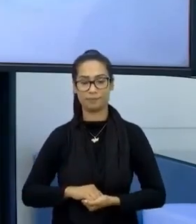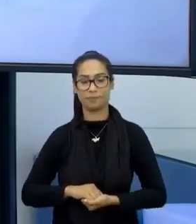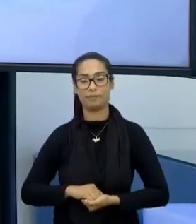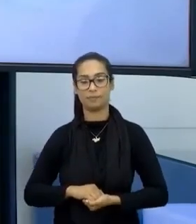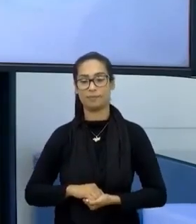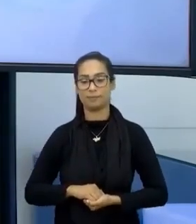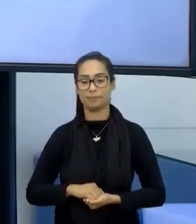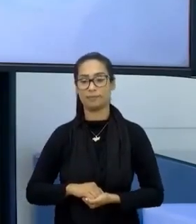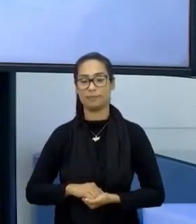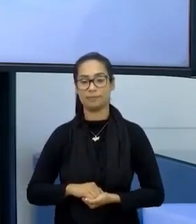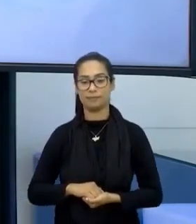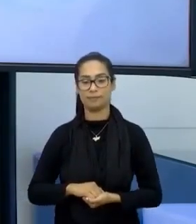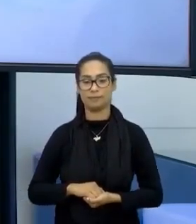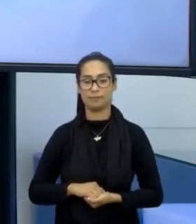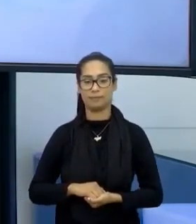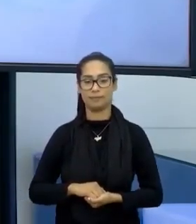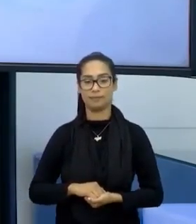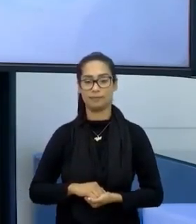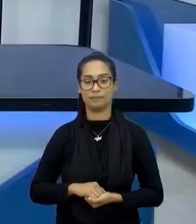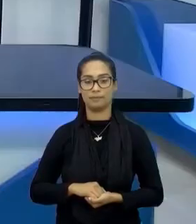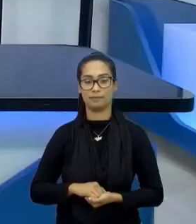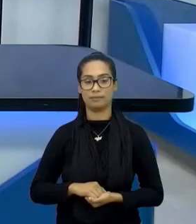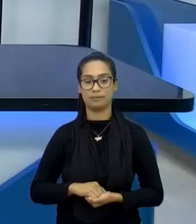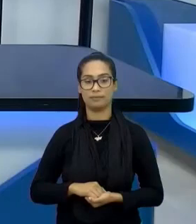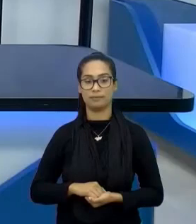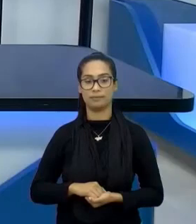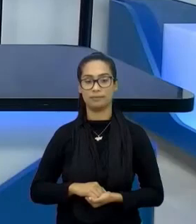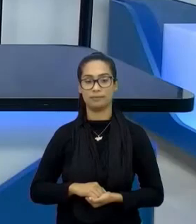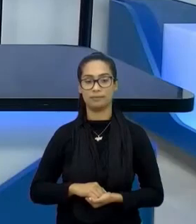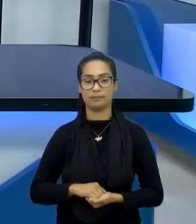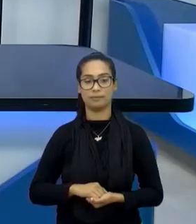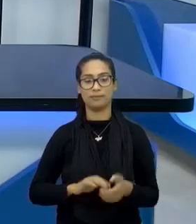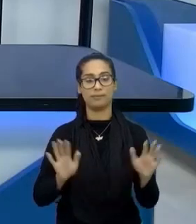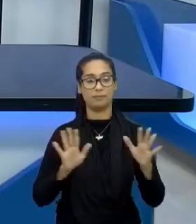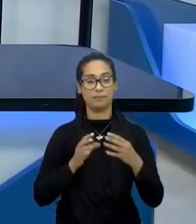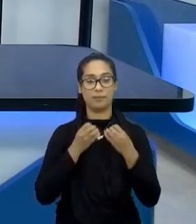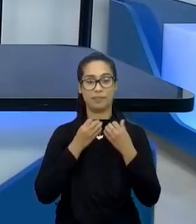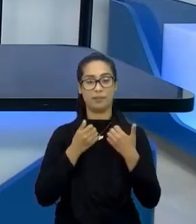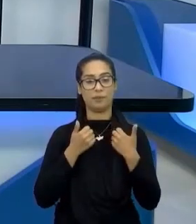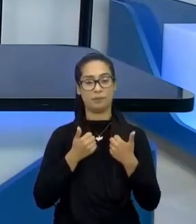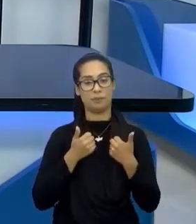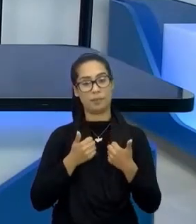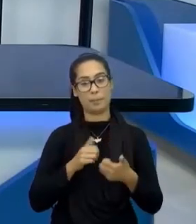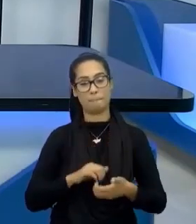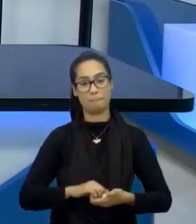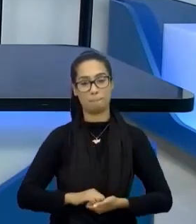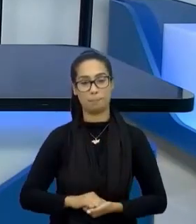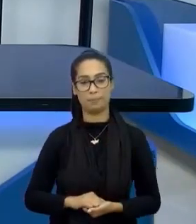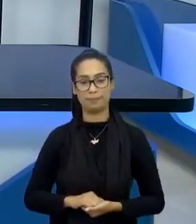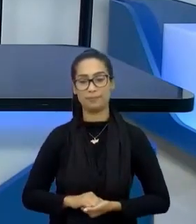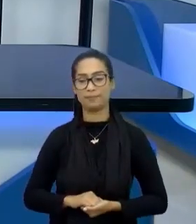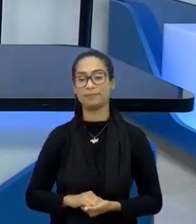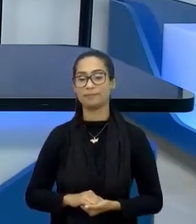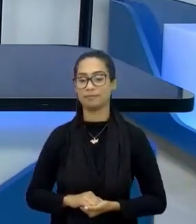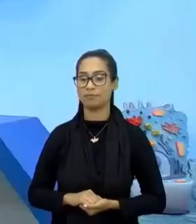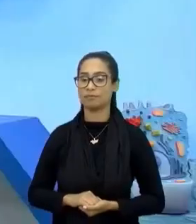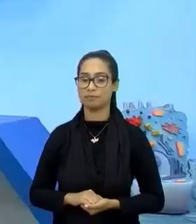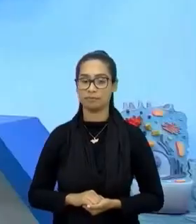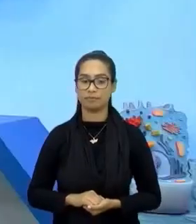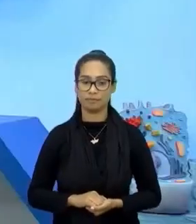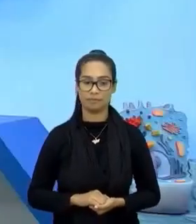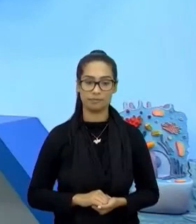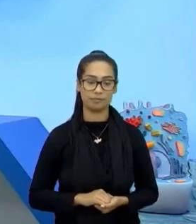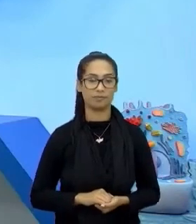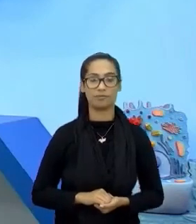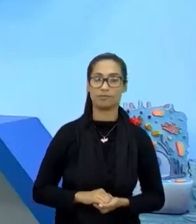Certo. Beleza, pessoal, aí tranquilo aí. Para na finalização, falar um pouquinho. O legal que o professor Luiz, né,